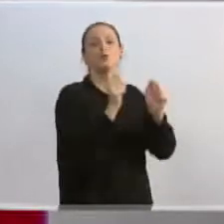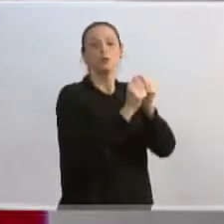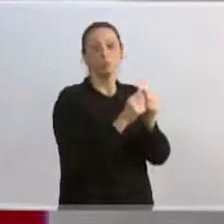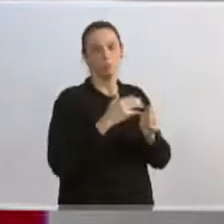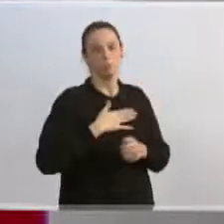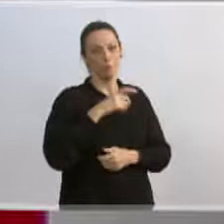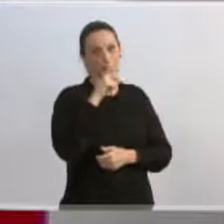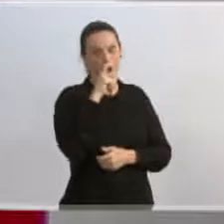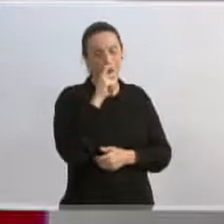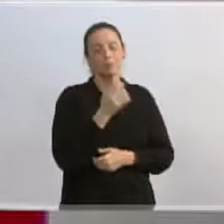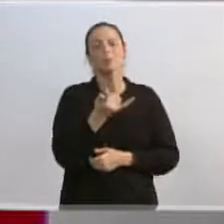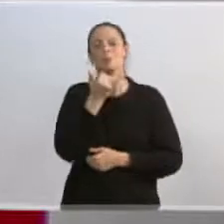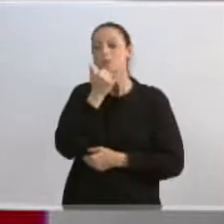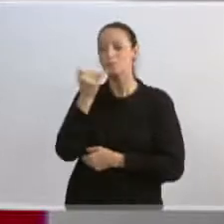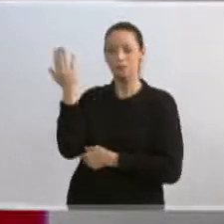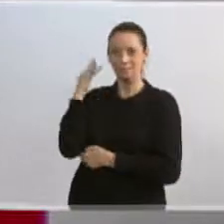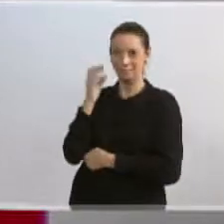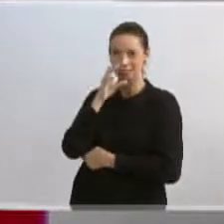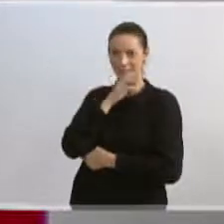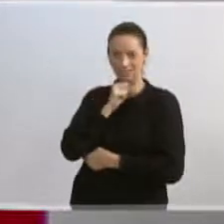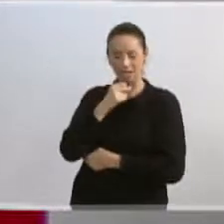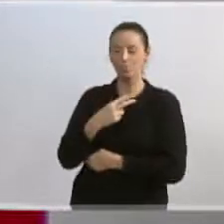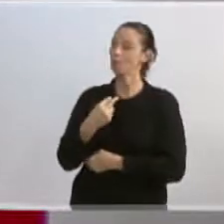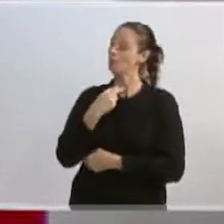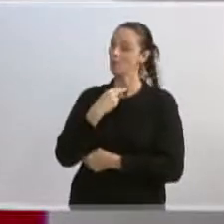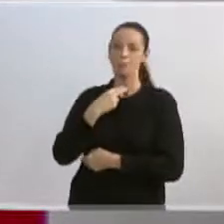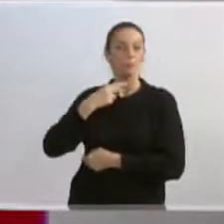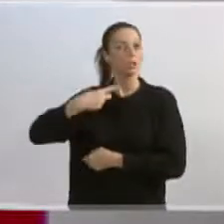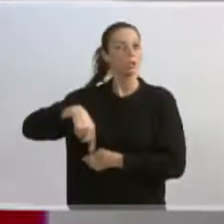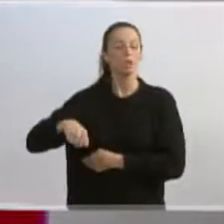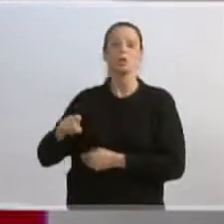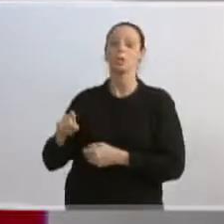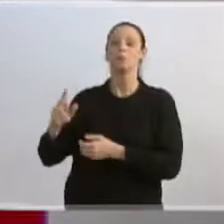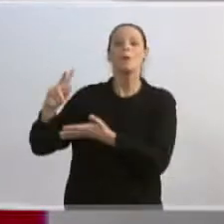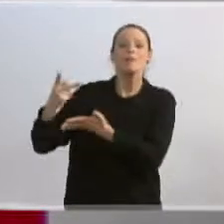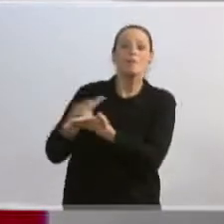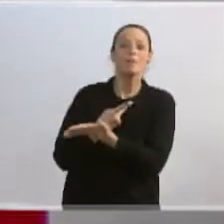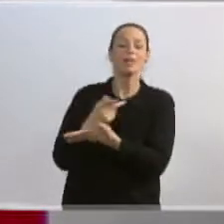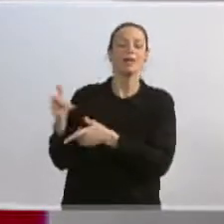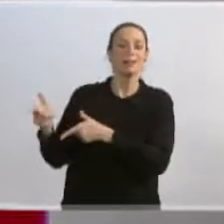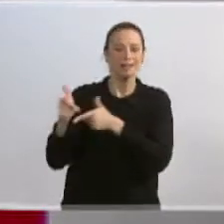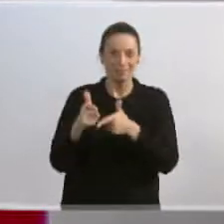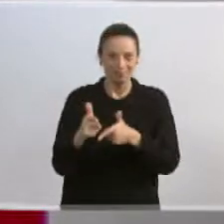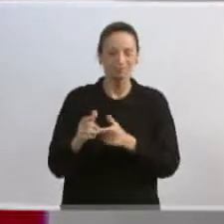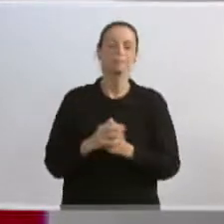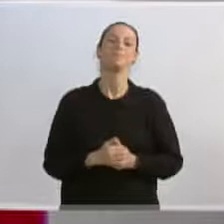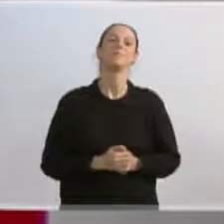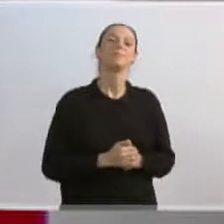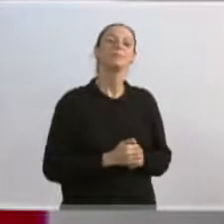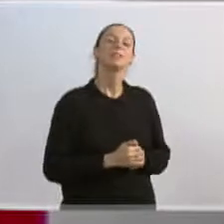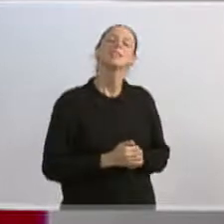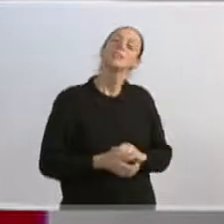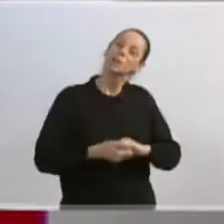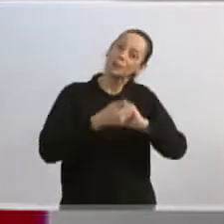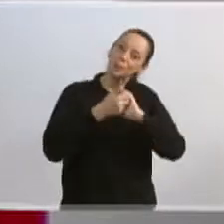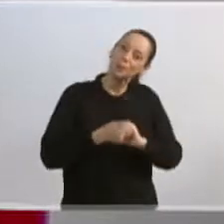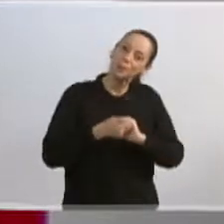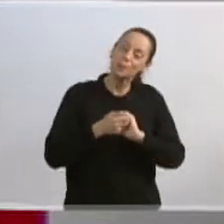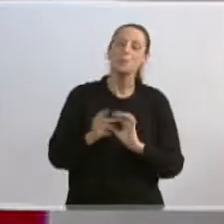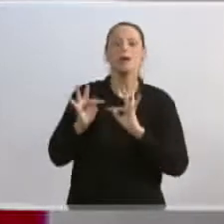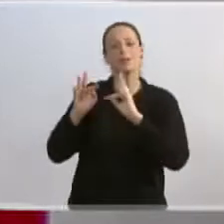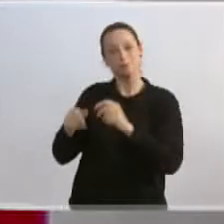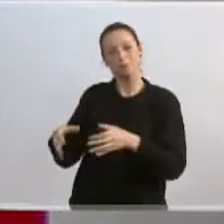no último sábado mas fica aqui o meu registro fraterno e meu minha cordial saudação e cumprimentos a todos